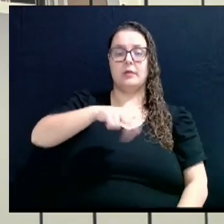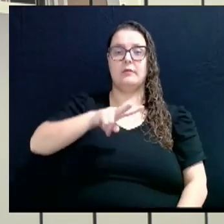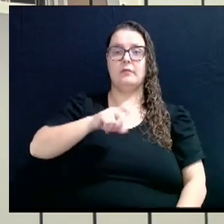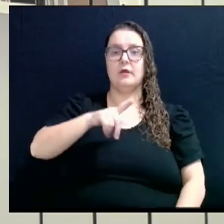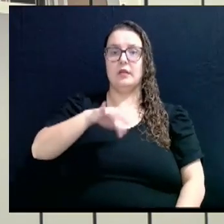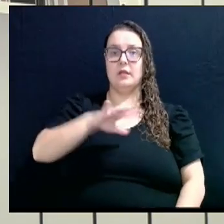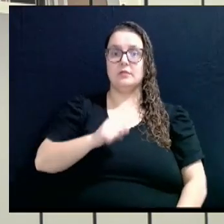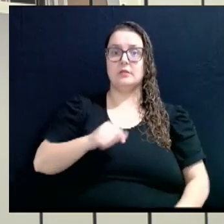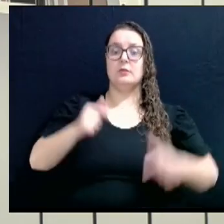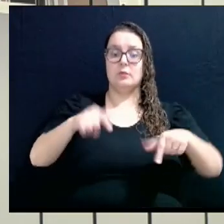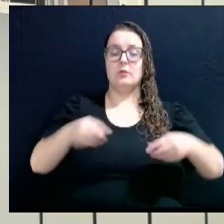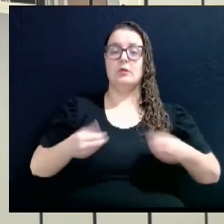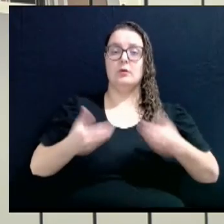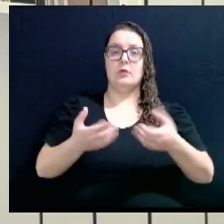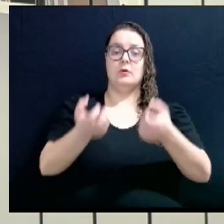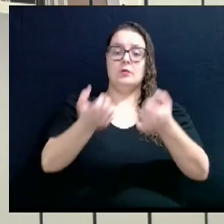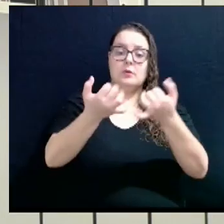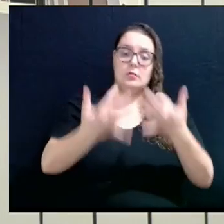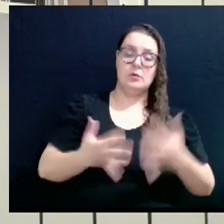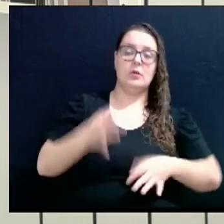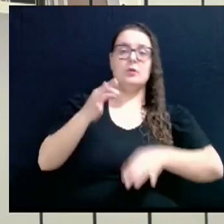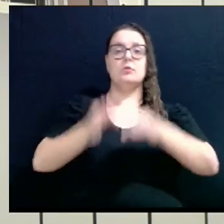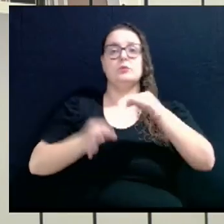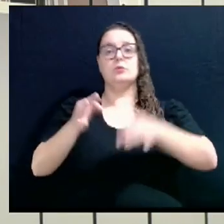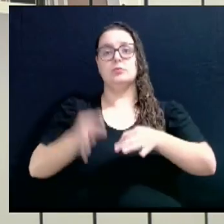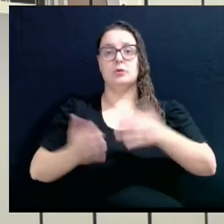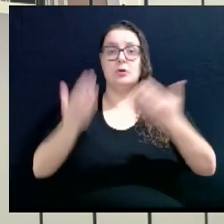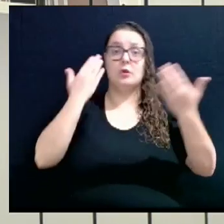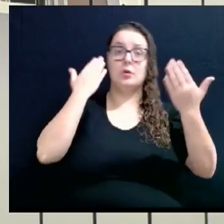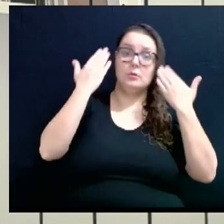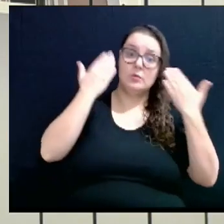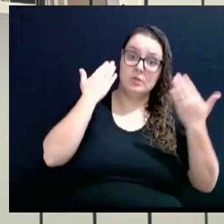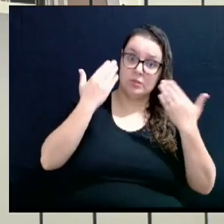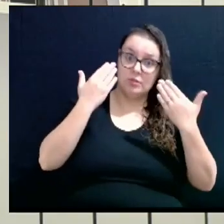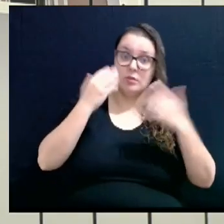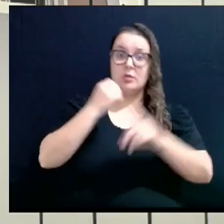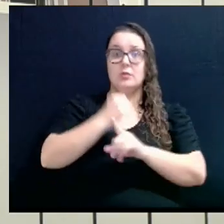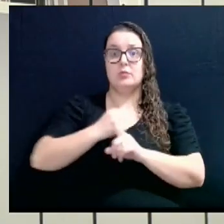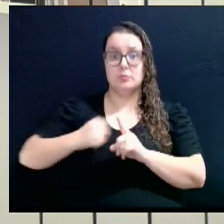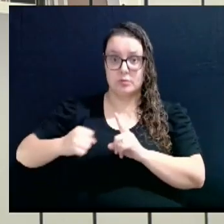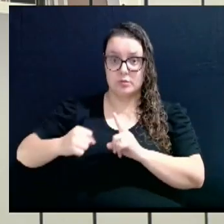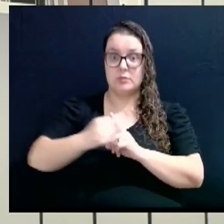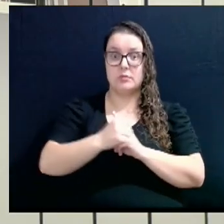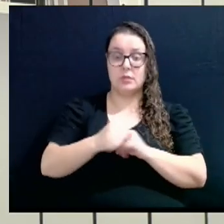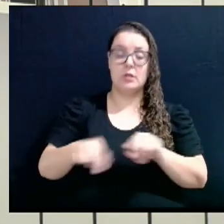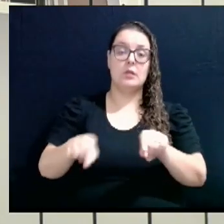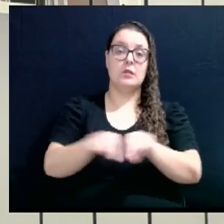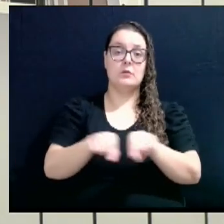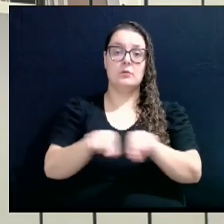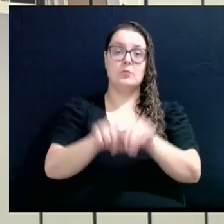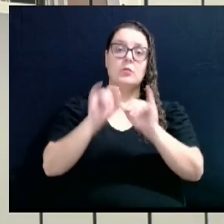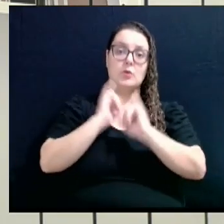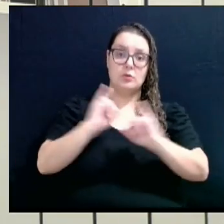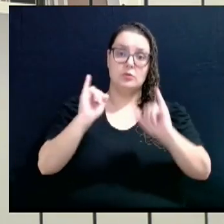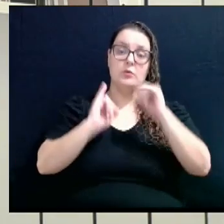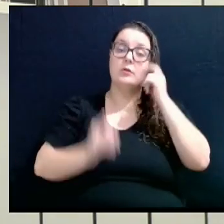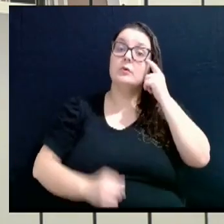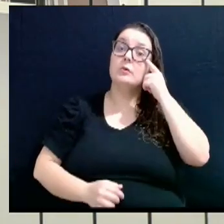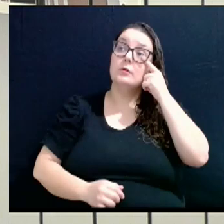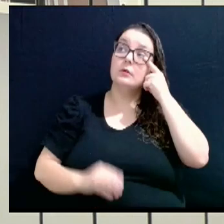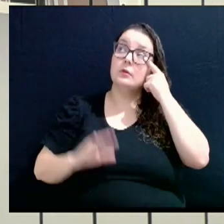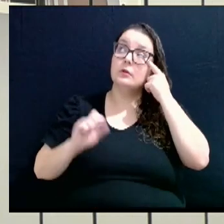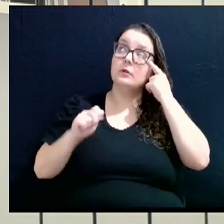oferecidas orientações jurídicas, psicológicas, sociais, além da divulgação dos canais de denúncia